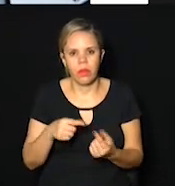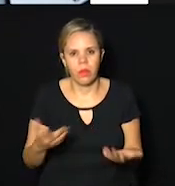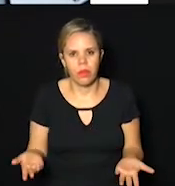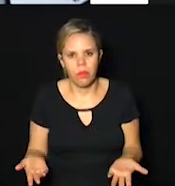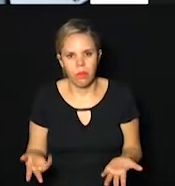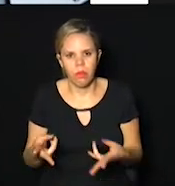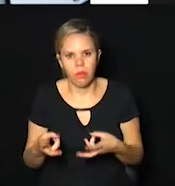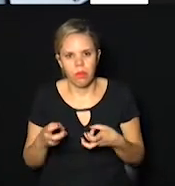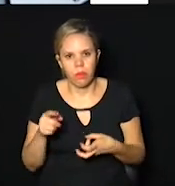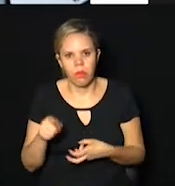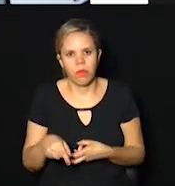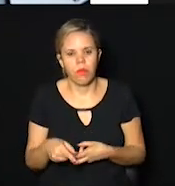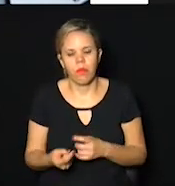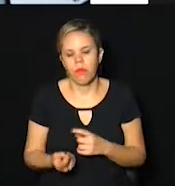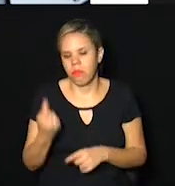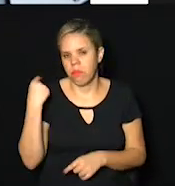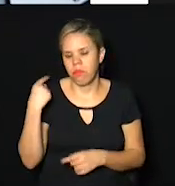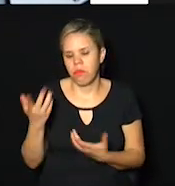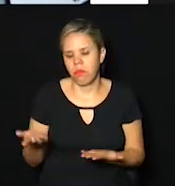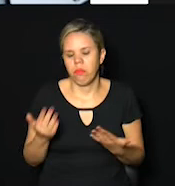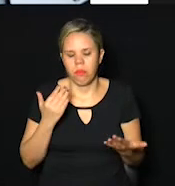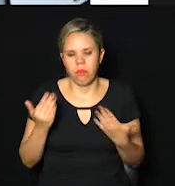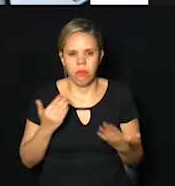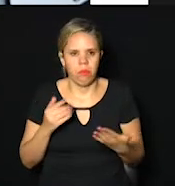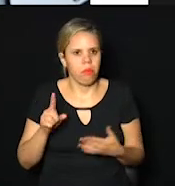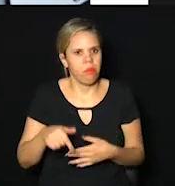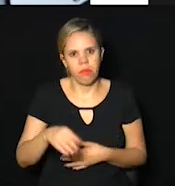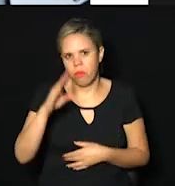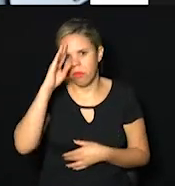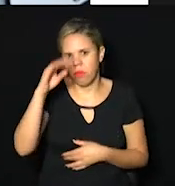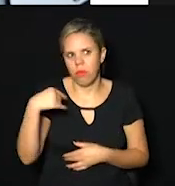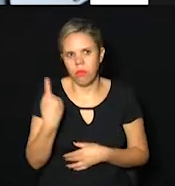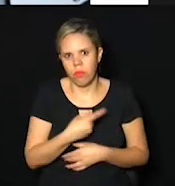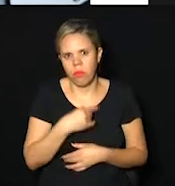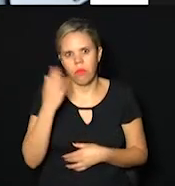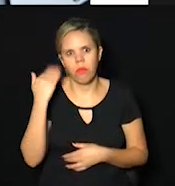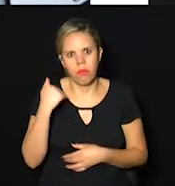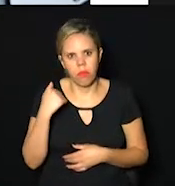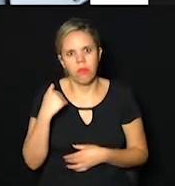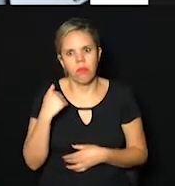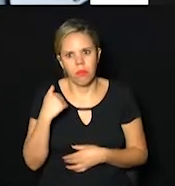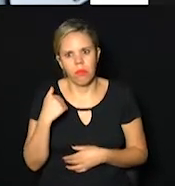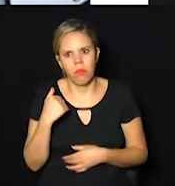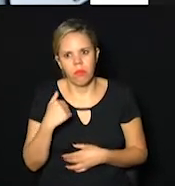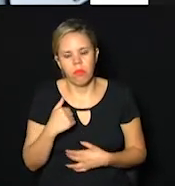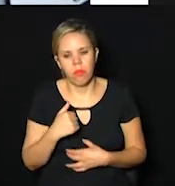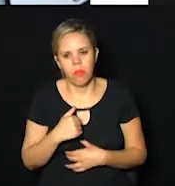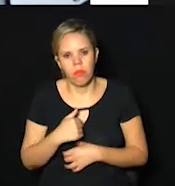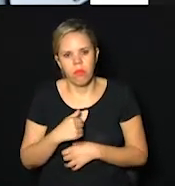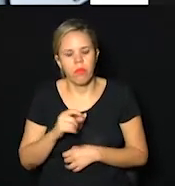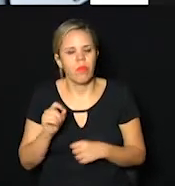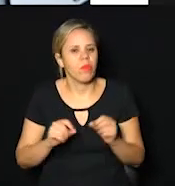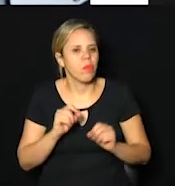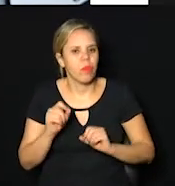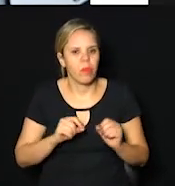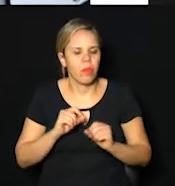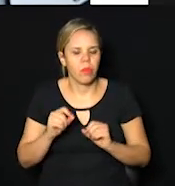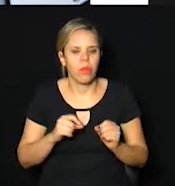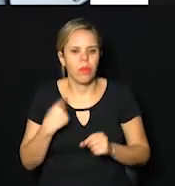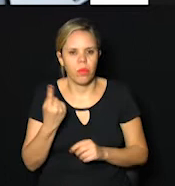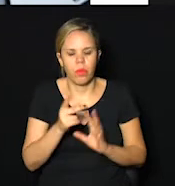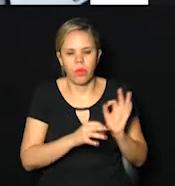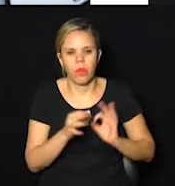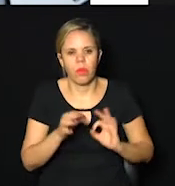note, isso é anterior, né? Então, é fundamental que a gente saiba o que é este nosso